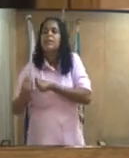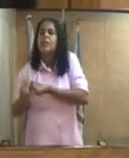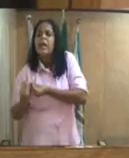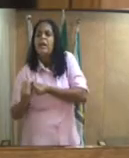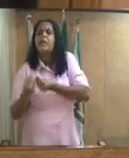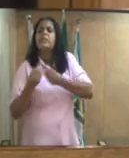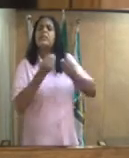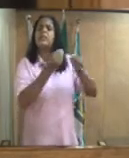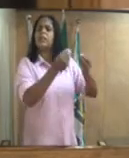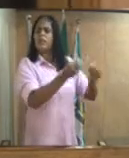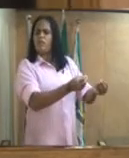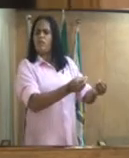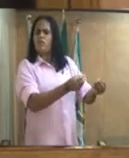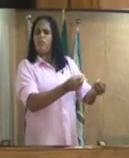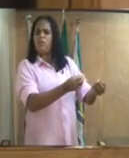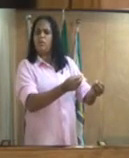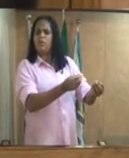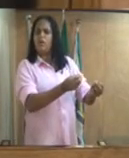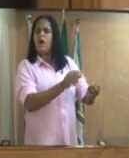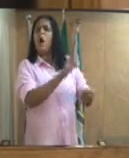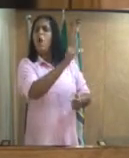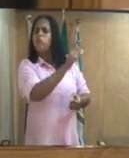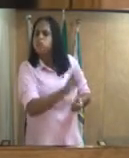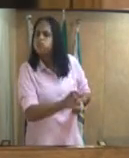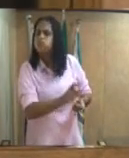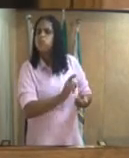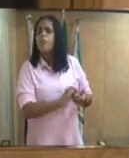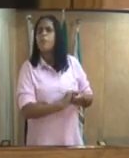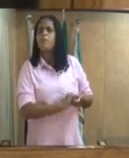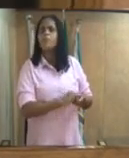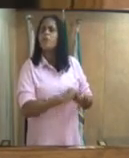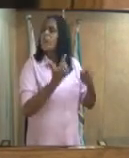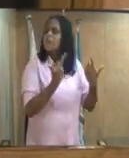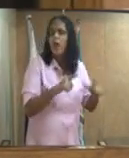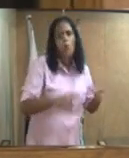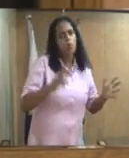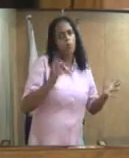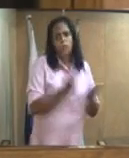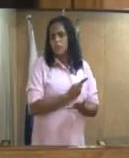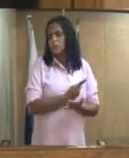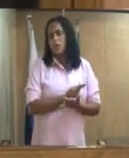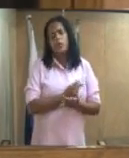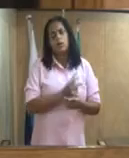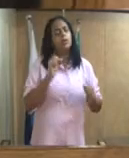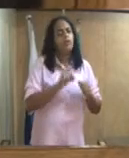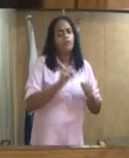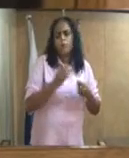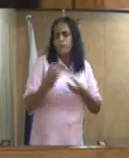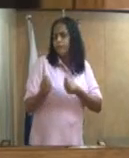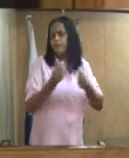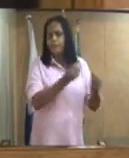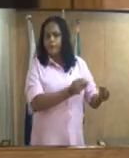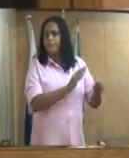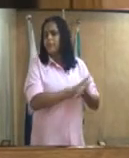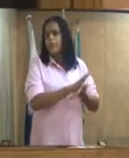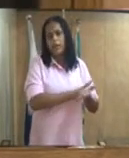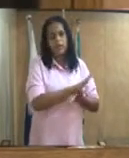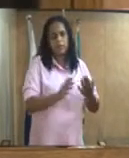devolverá ao autor, que não aconteceu, não foi devolvido.